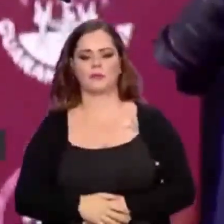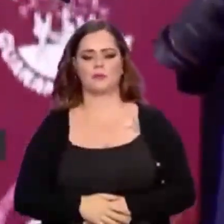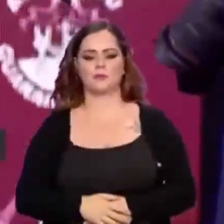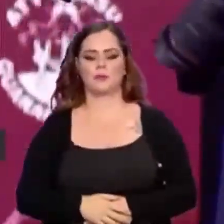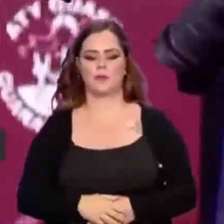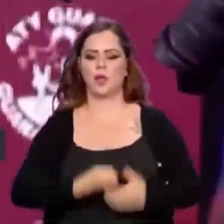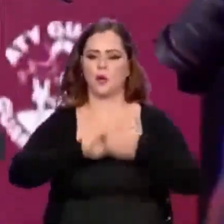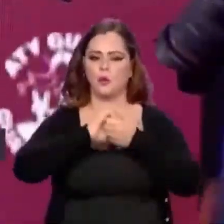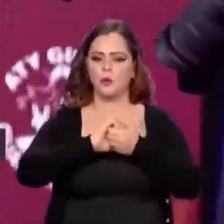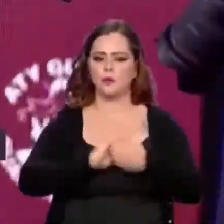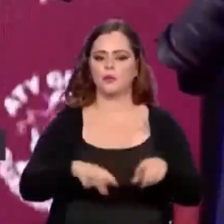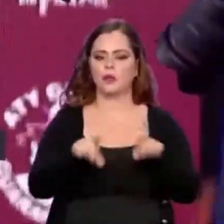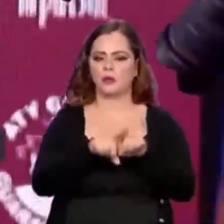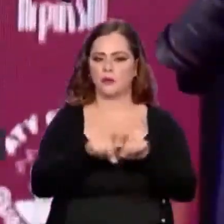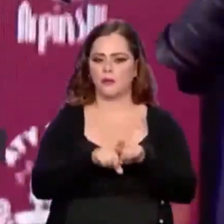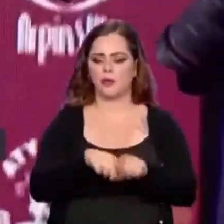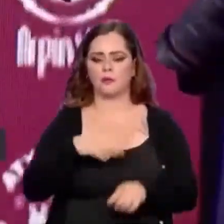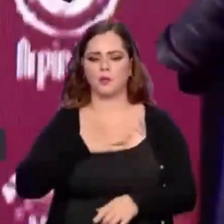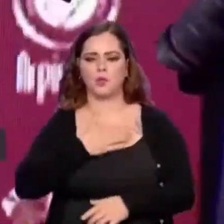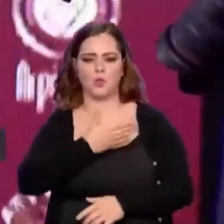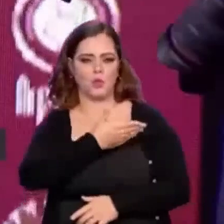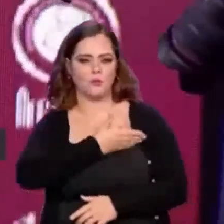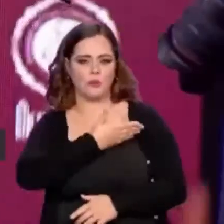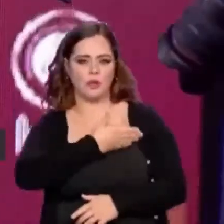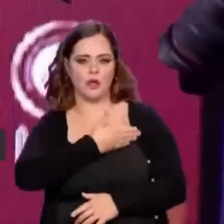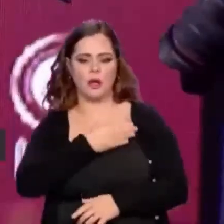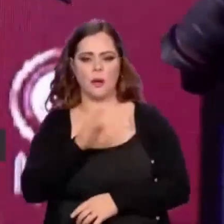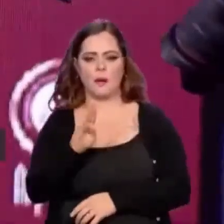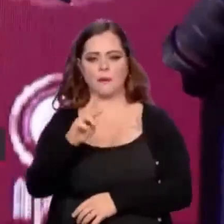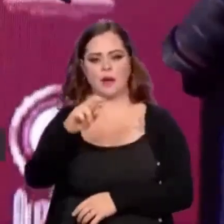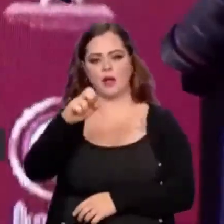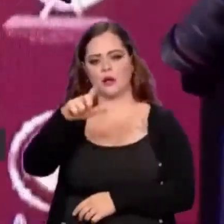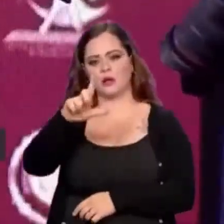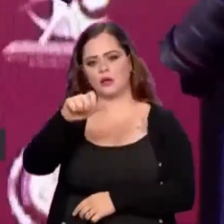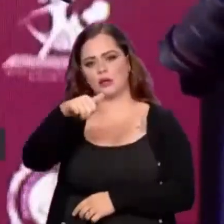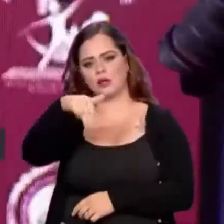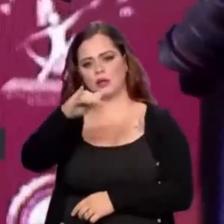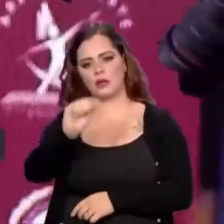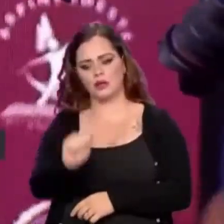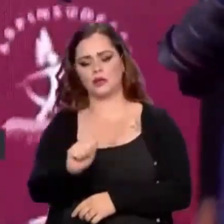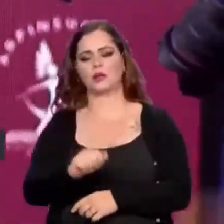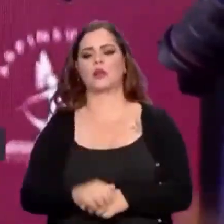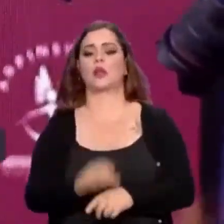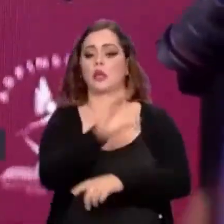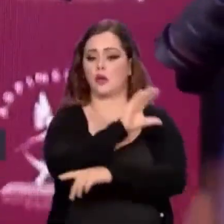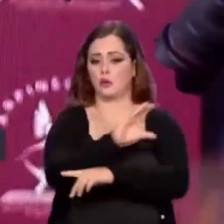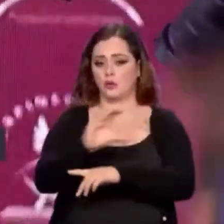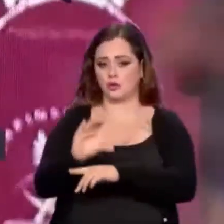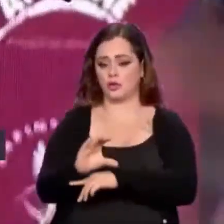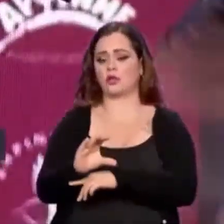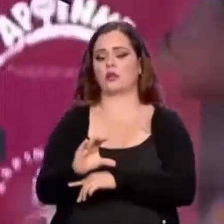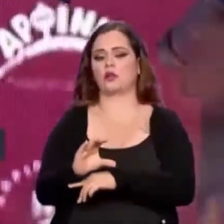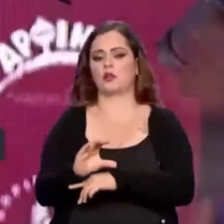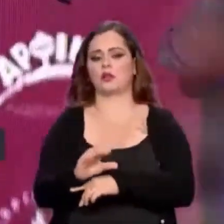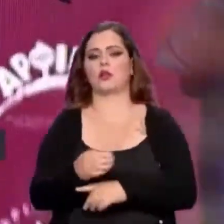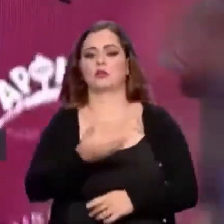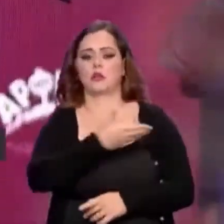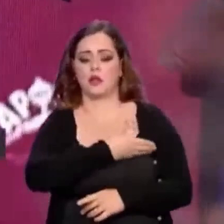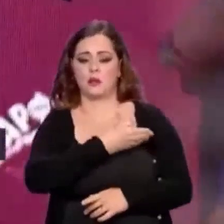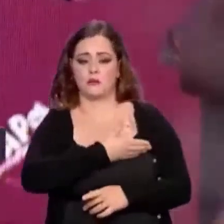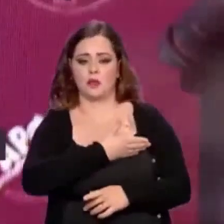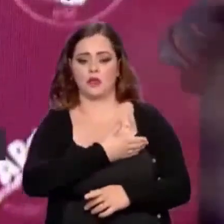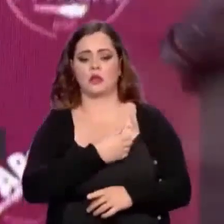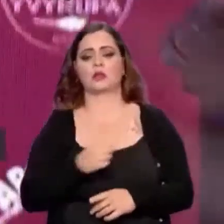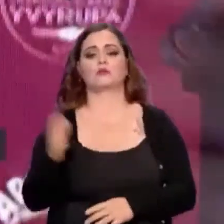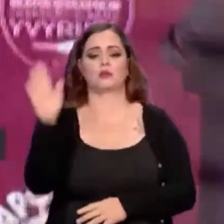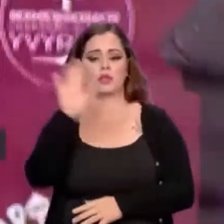Cumprimento também a minha amiga Braulina Baniwa, coordenadora executiva da AMIGA, Articulação